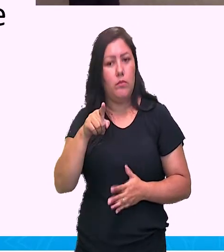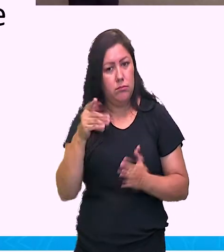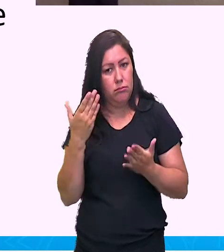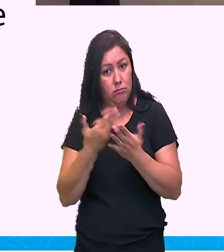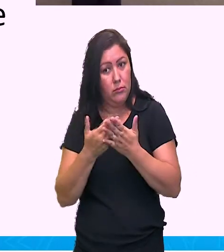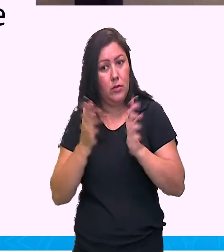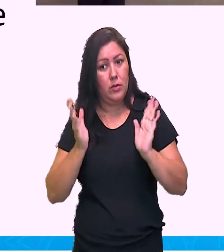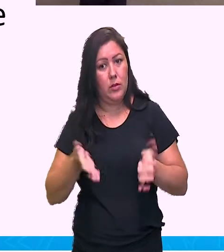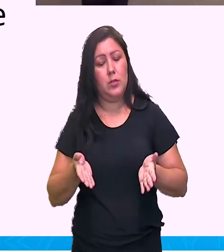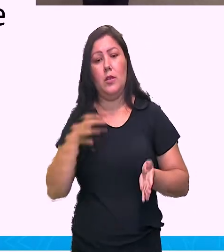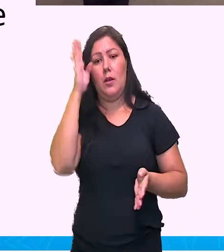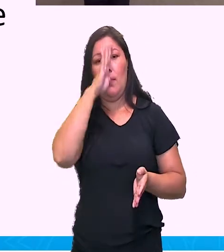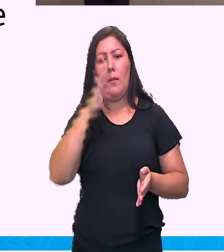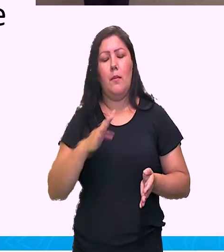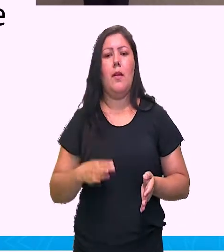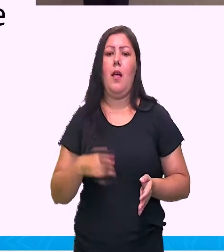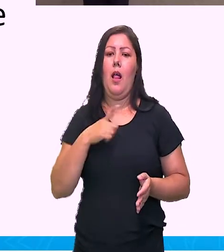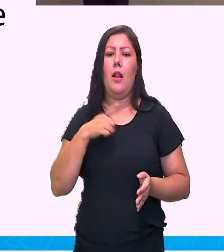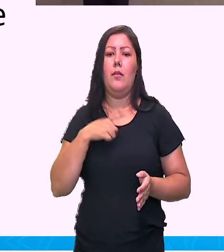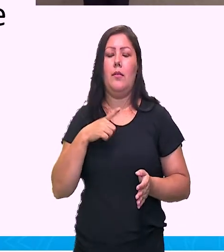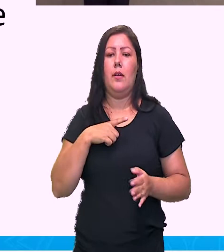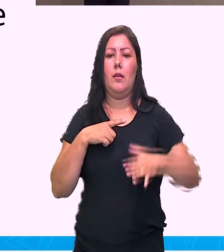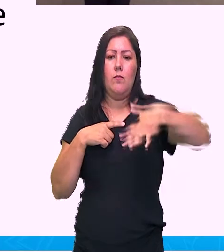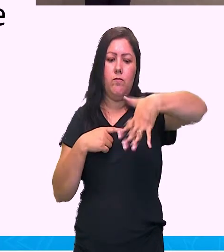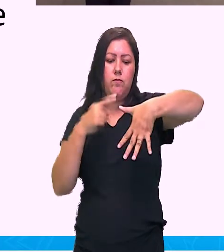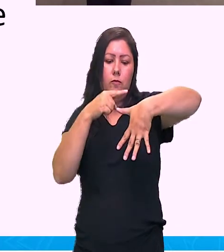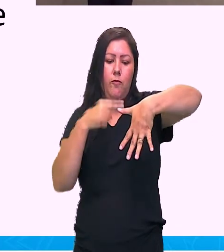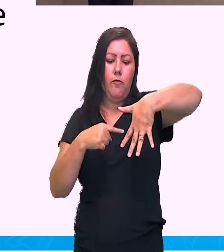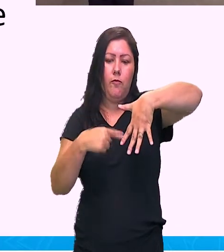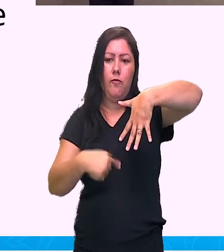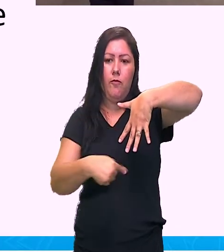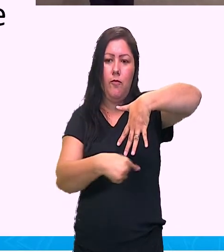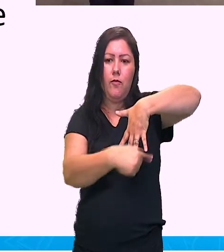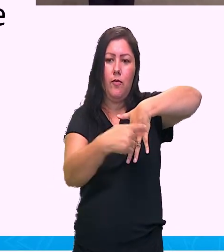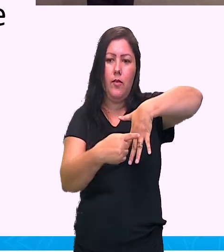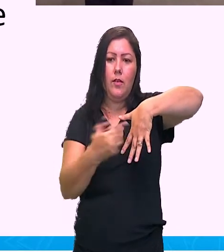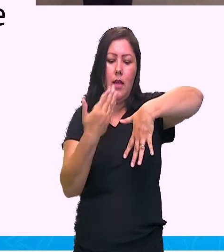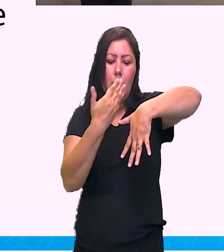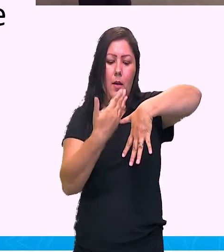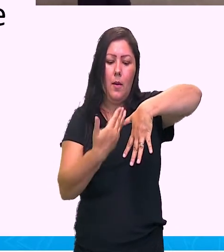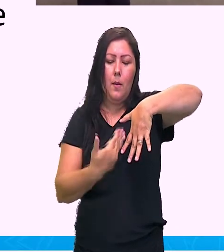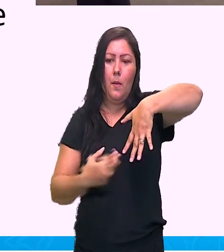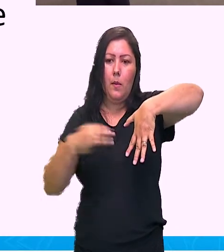fronteira terrestre. Lembra que nós fazemos